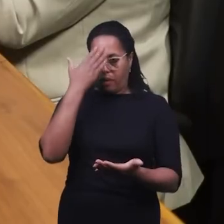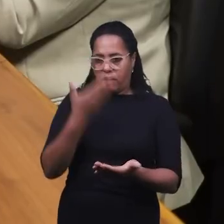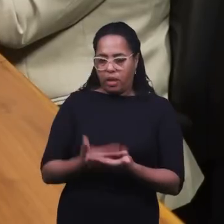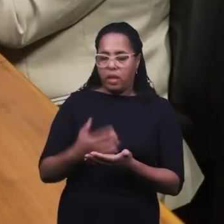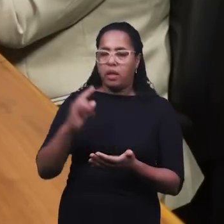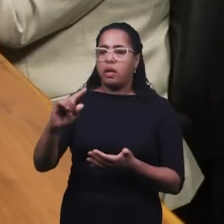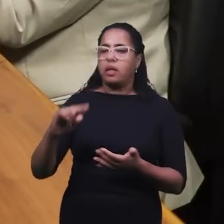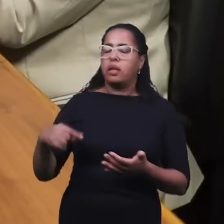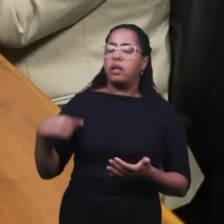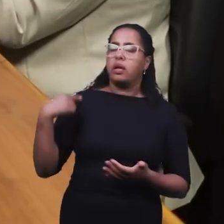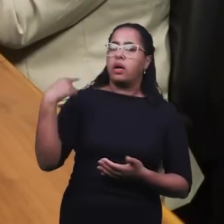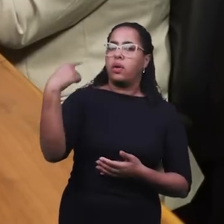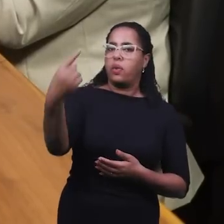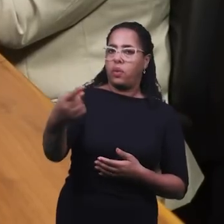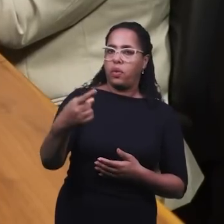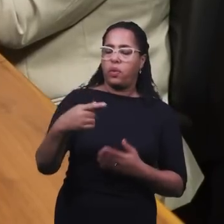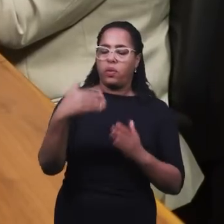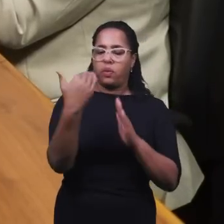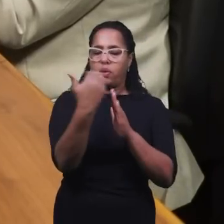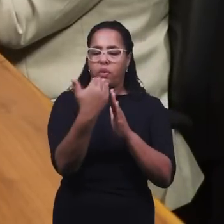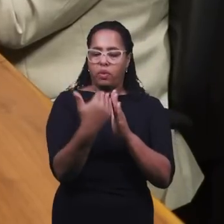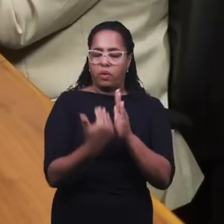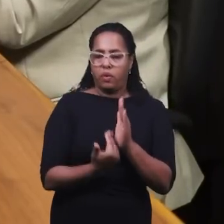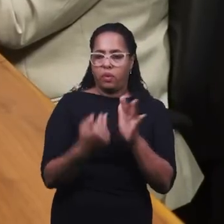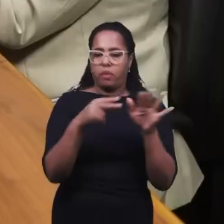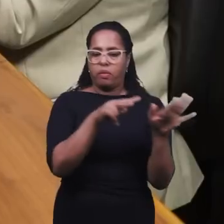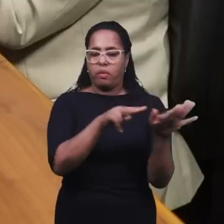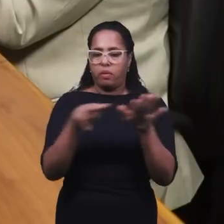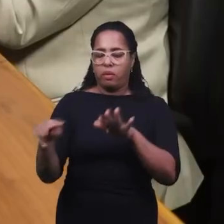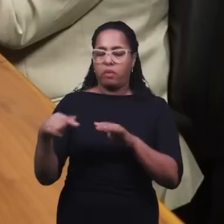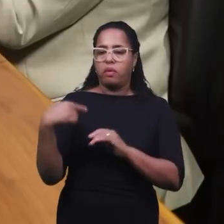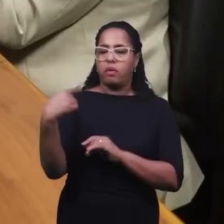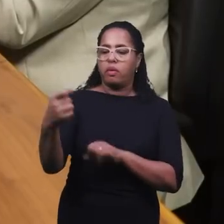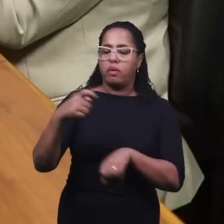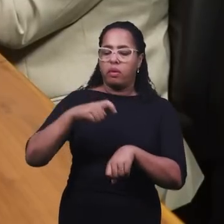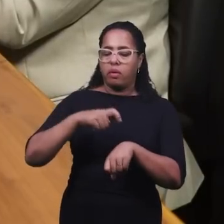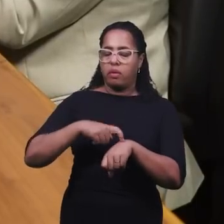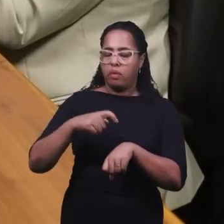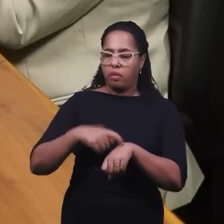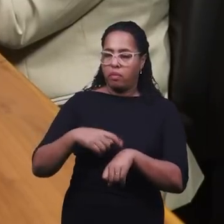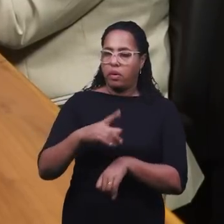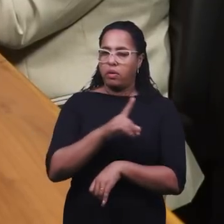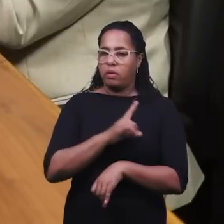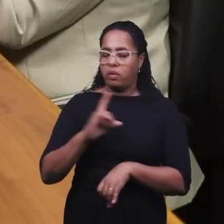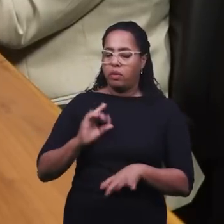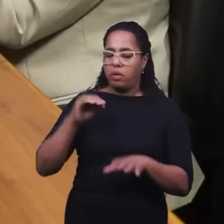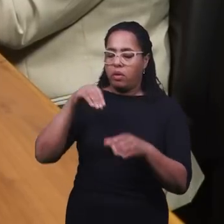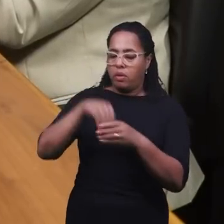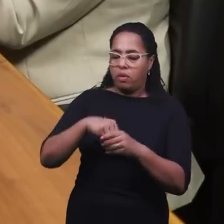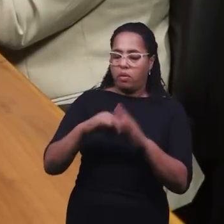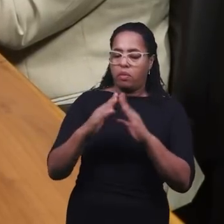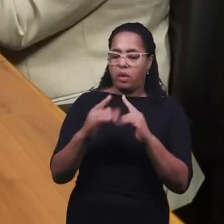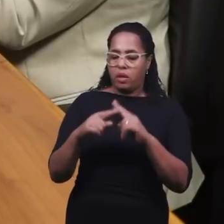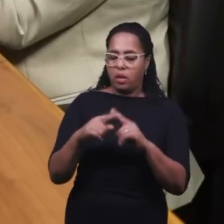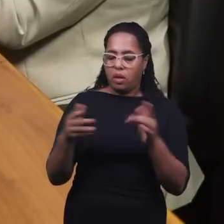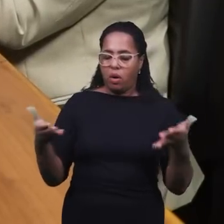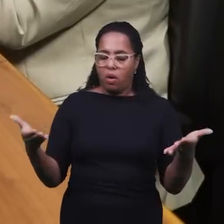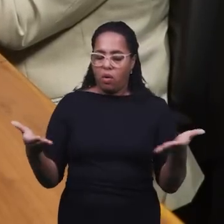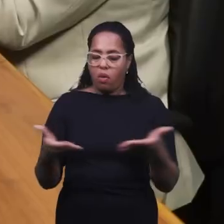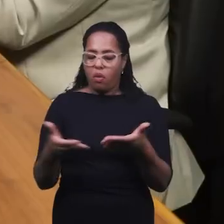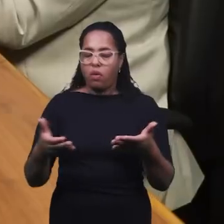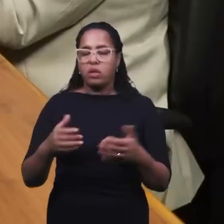funções diversas, diferentes no meio da igreja. Então, essa abordagem, eu